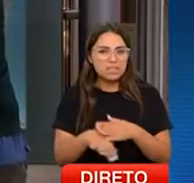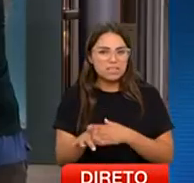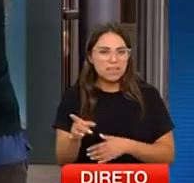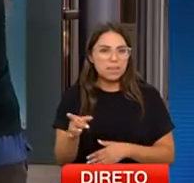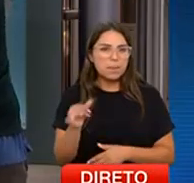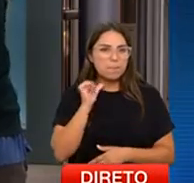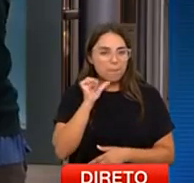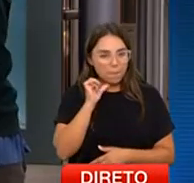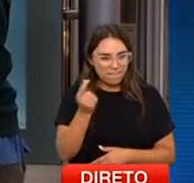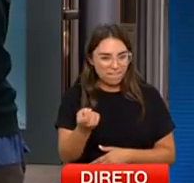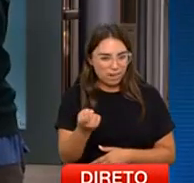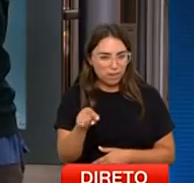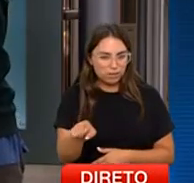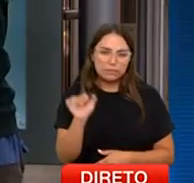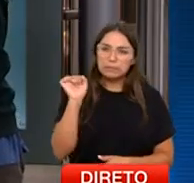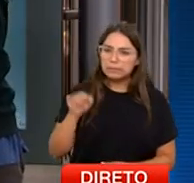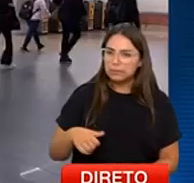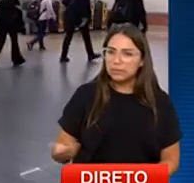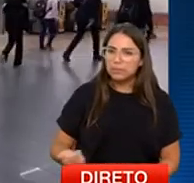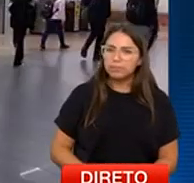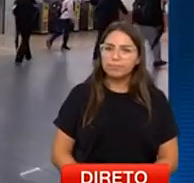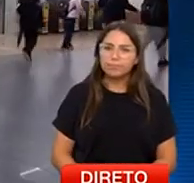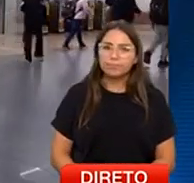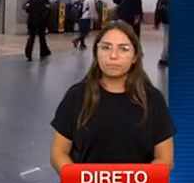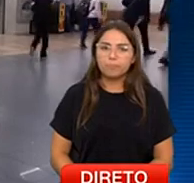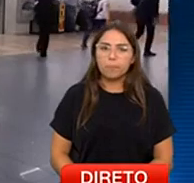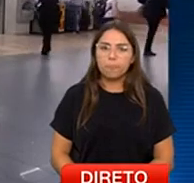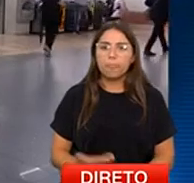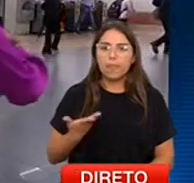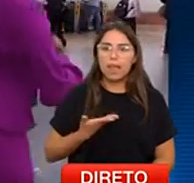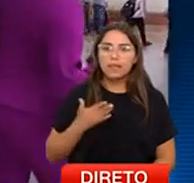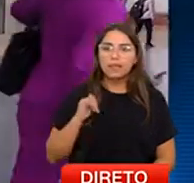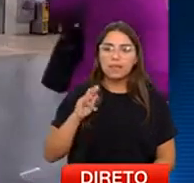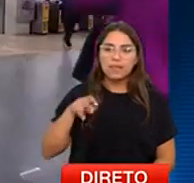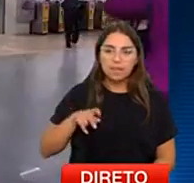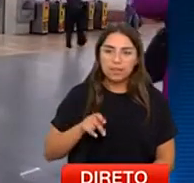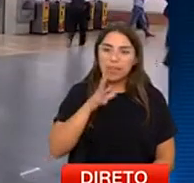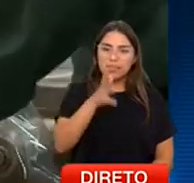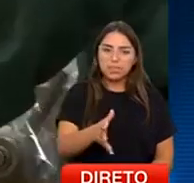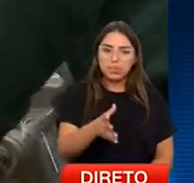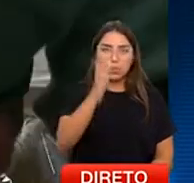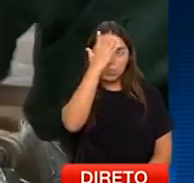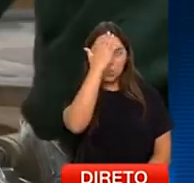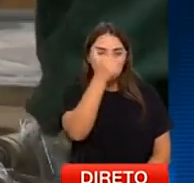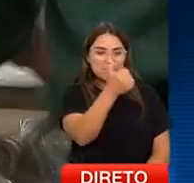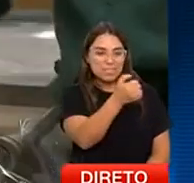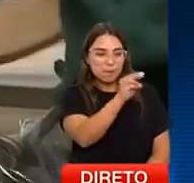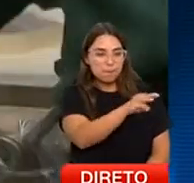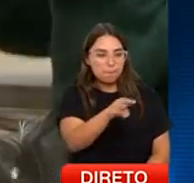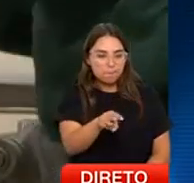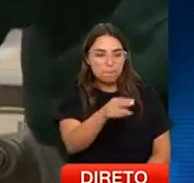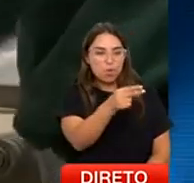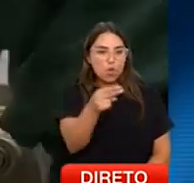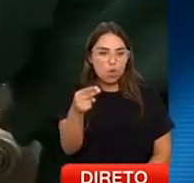abertura de facto há Sem dúvida Aliás a abriu a peça Diana abriu a peça com com com este número não é 5000 milhões de euros que são